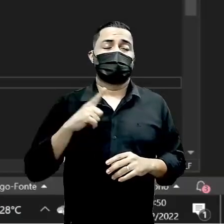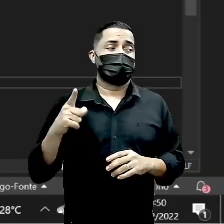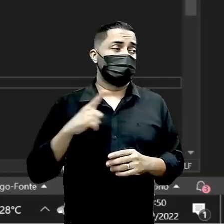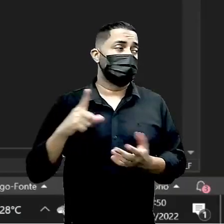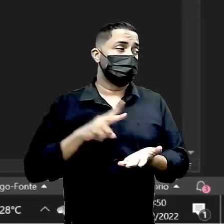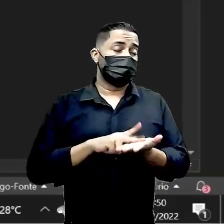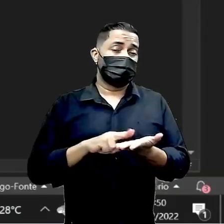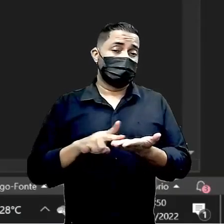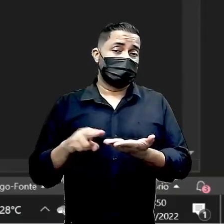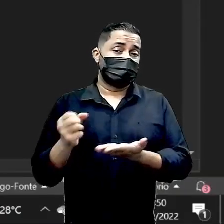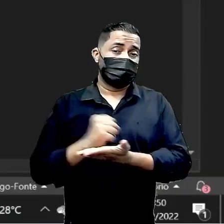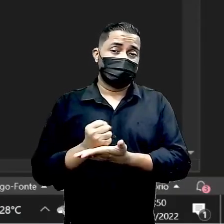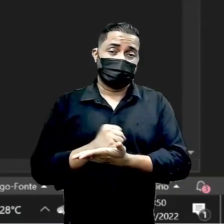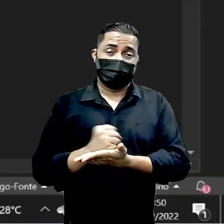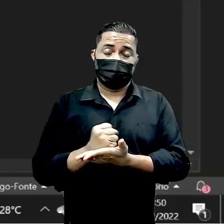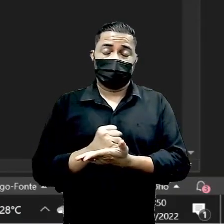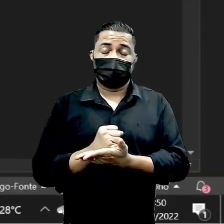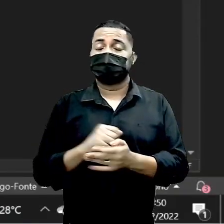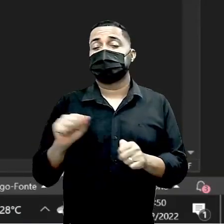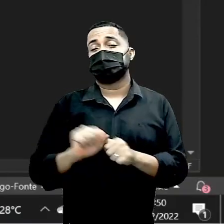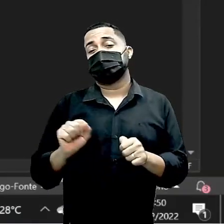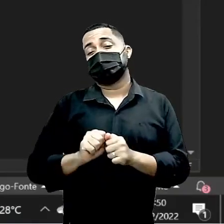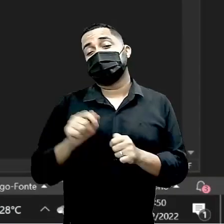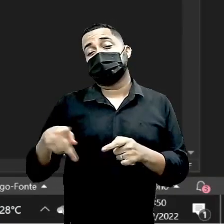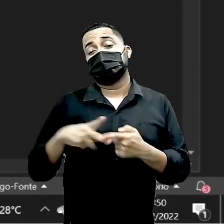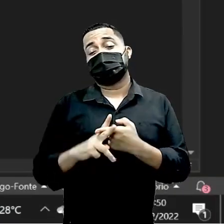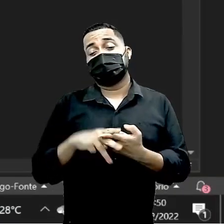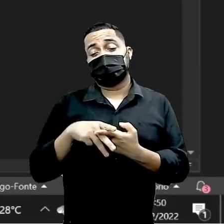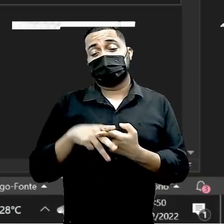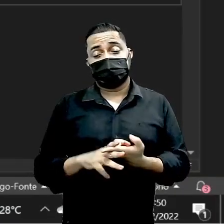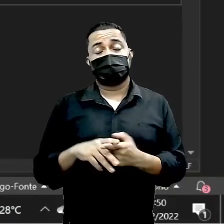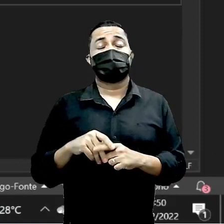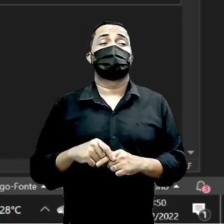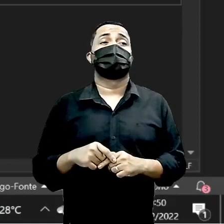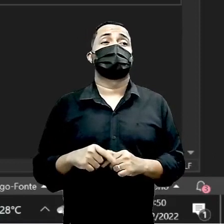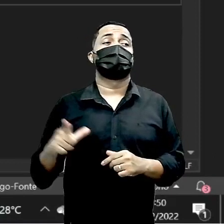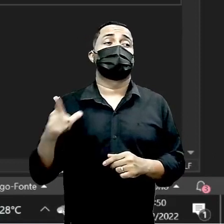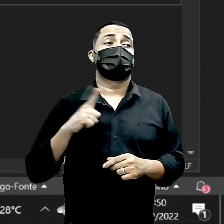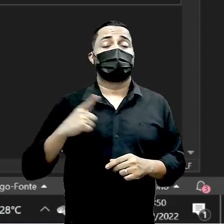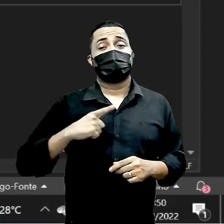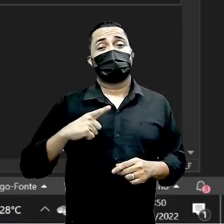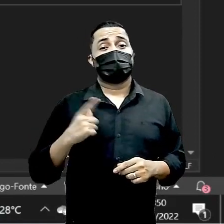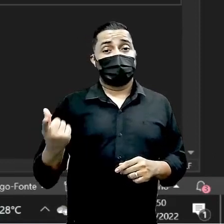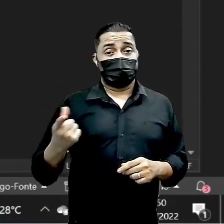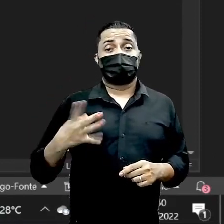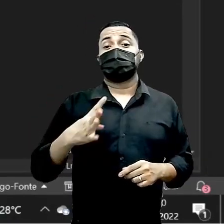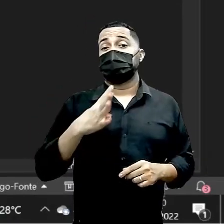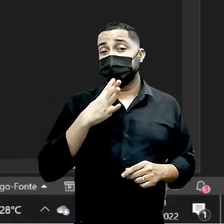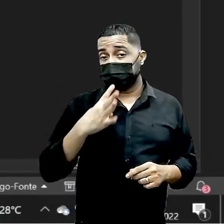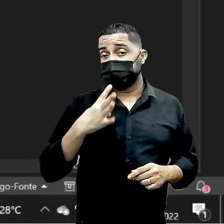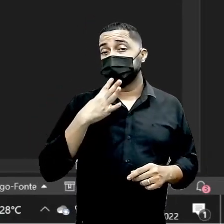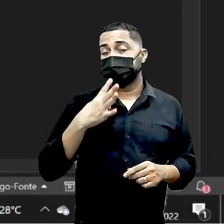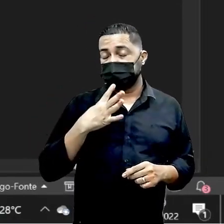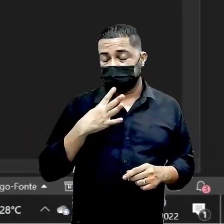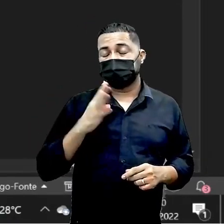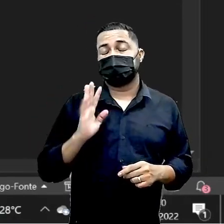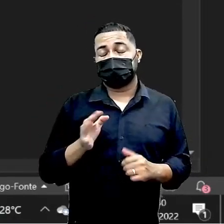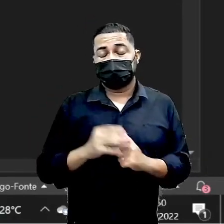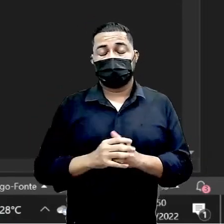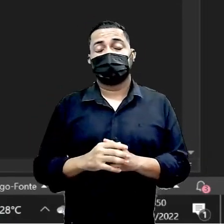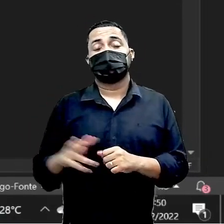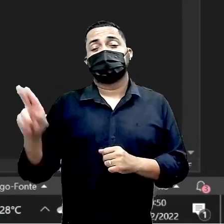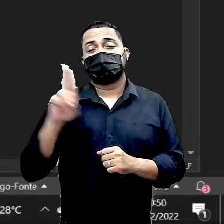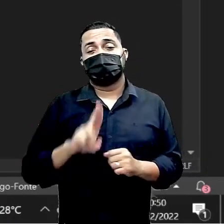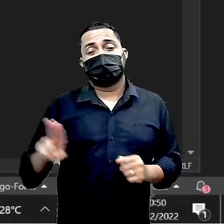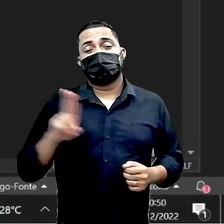tem vários jogos que são feitos com essa ferramenta. Isso. Tem um bem conhecido e é